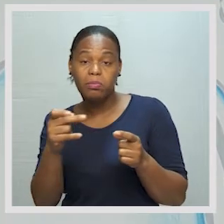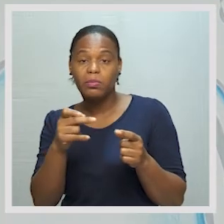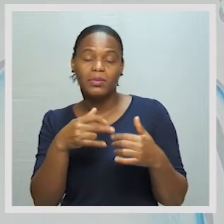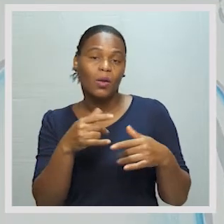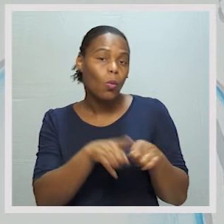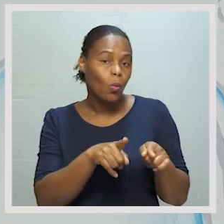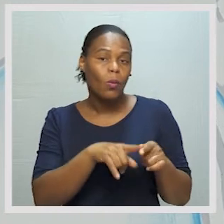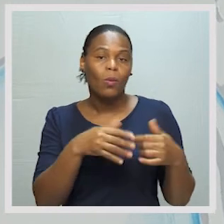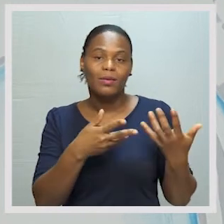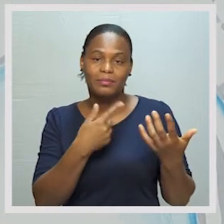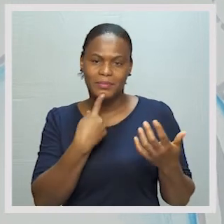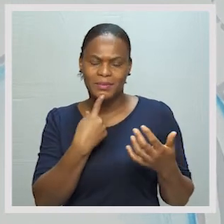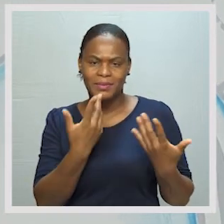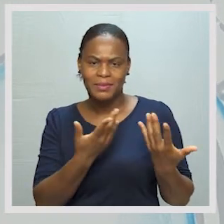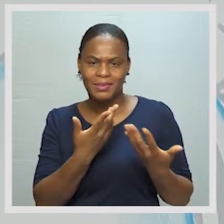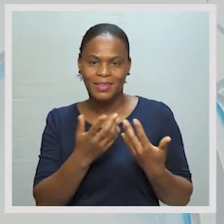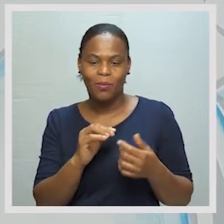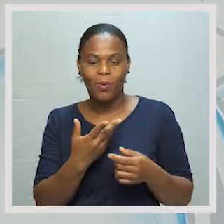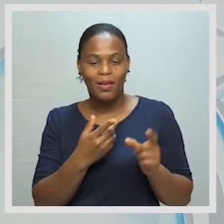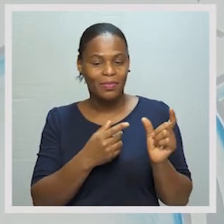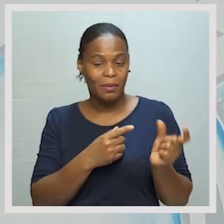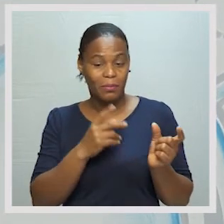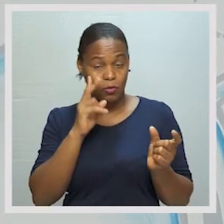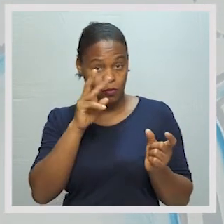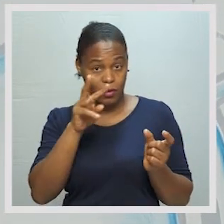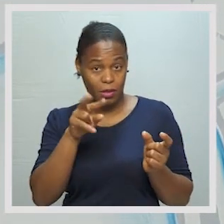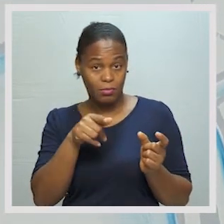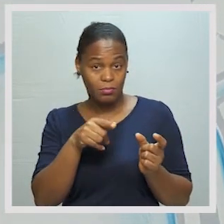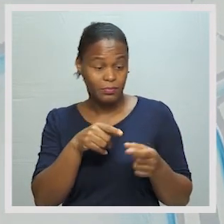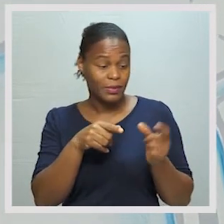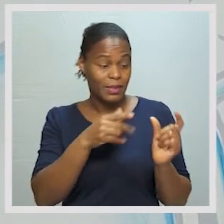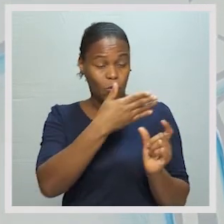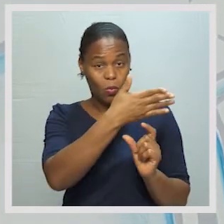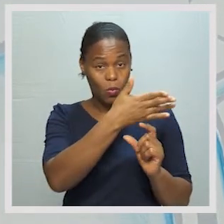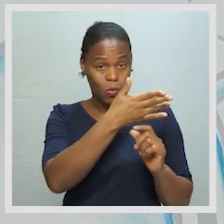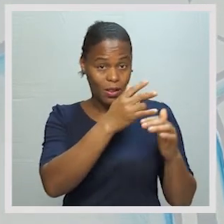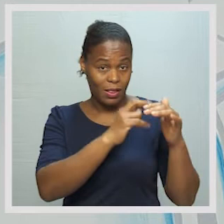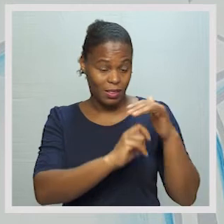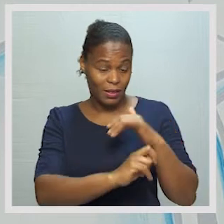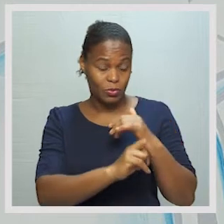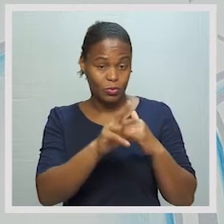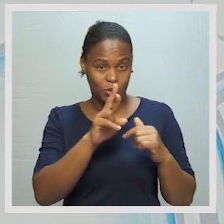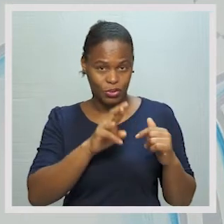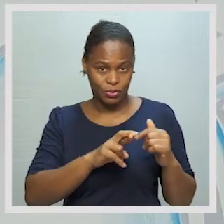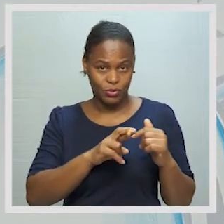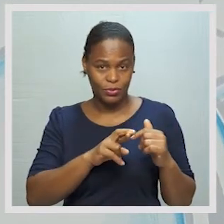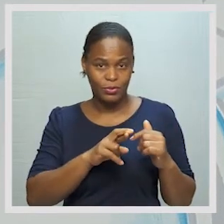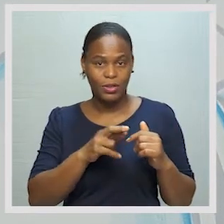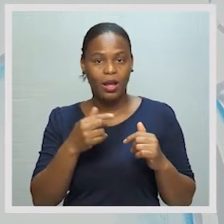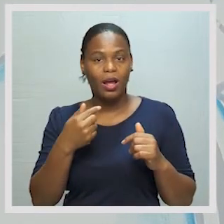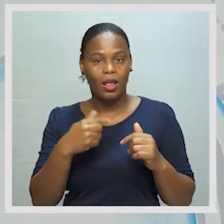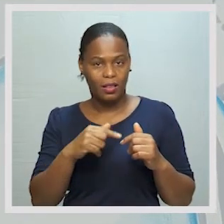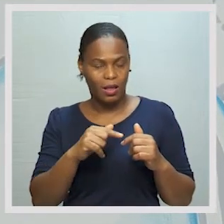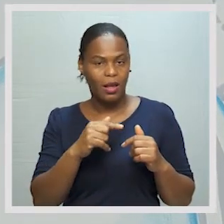a parte que tem incógnito. Então, reparem que o termo 1/3 de x tem